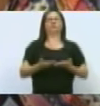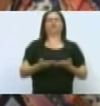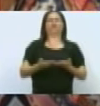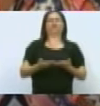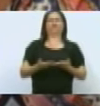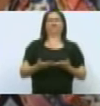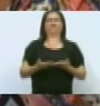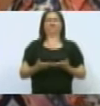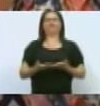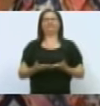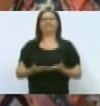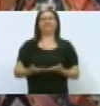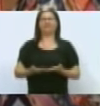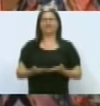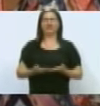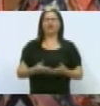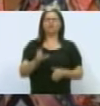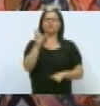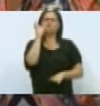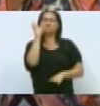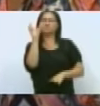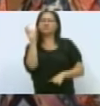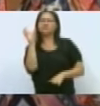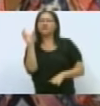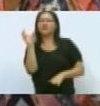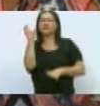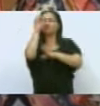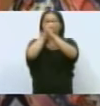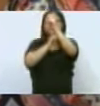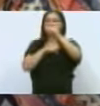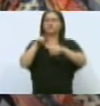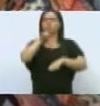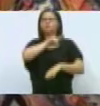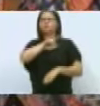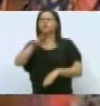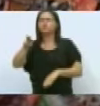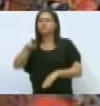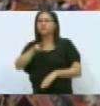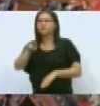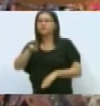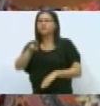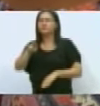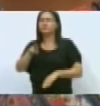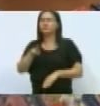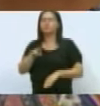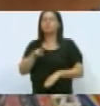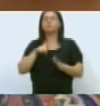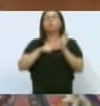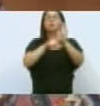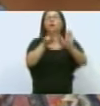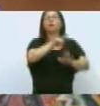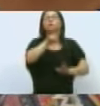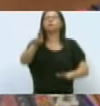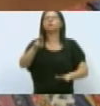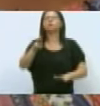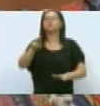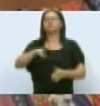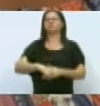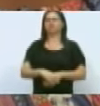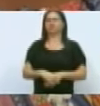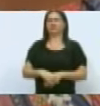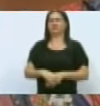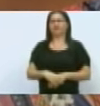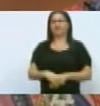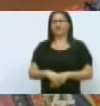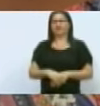no caso, são as palavras, né? Falar o nome, assim. São... Então, conta pra mim o nome da senhora, em Libras. Em Libras,